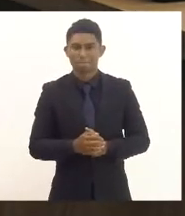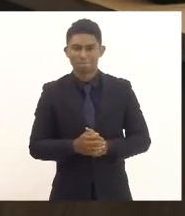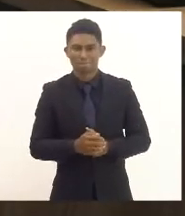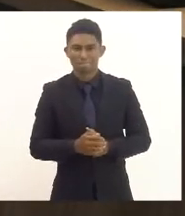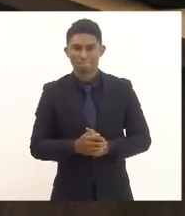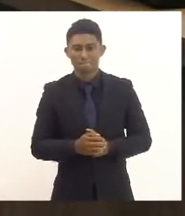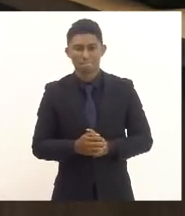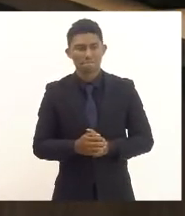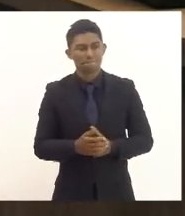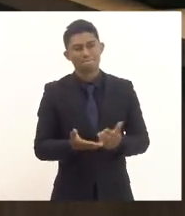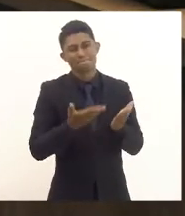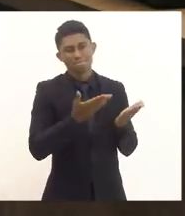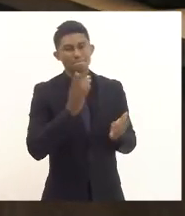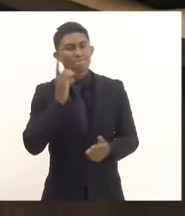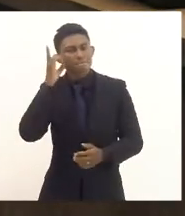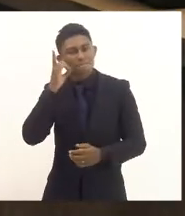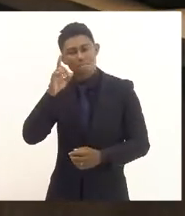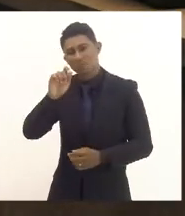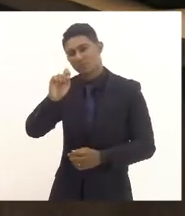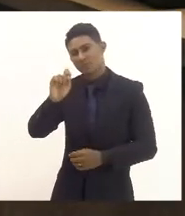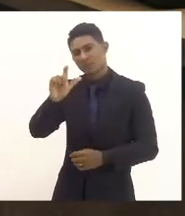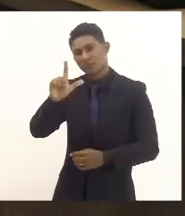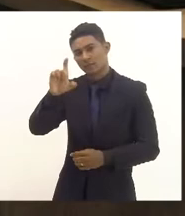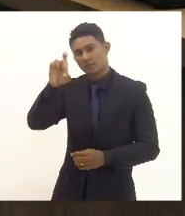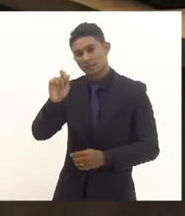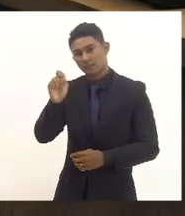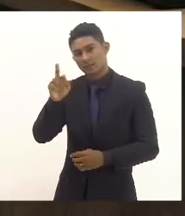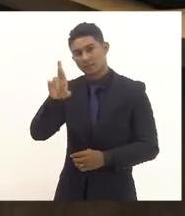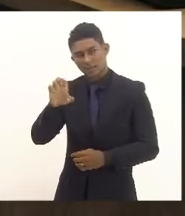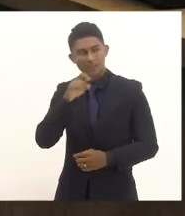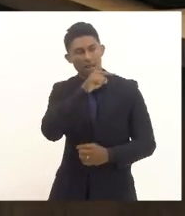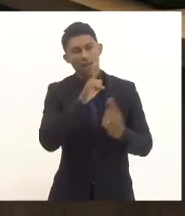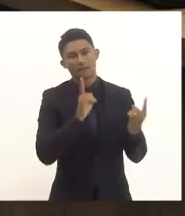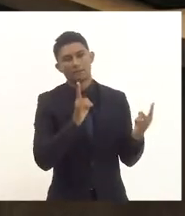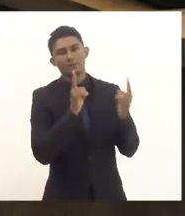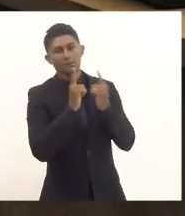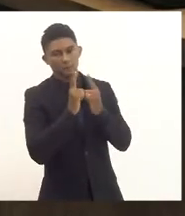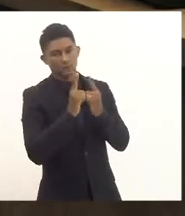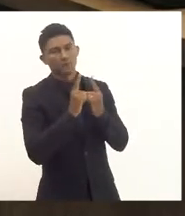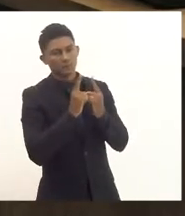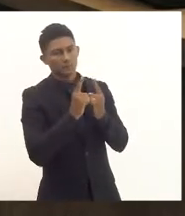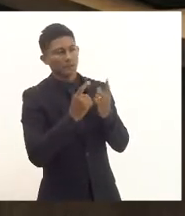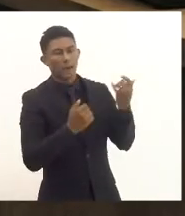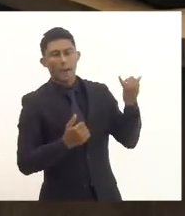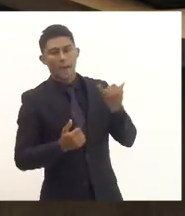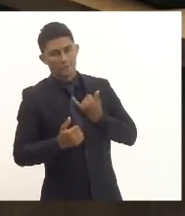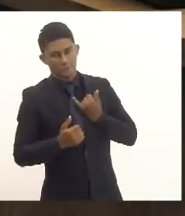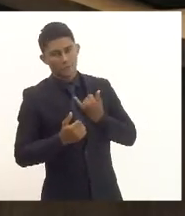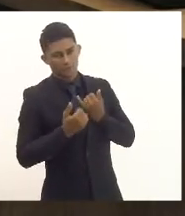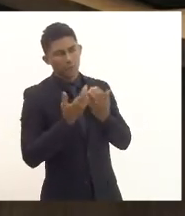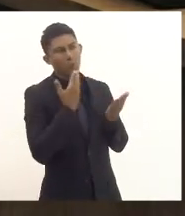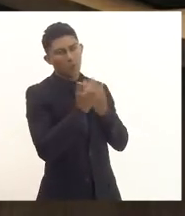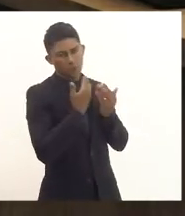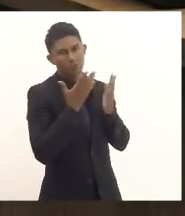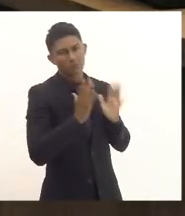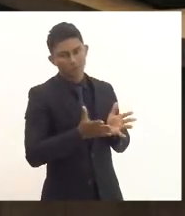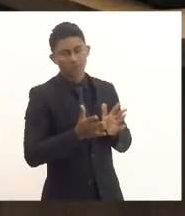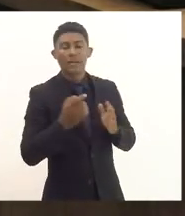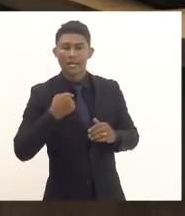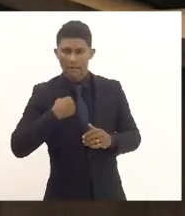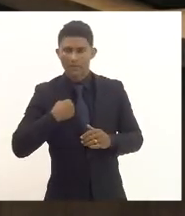não dá por causa do Alexandre nem falou comigo e eu ainda não relatei o